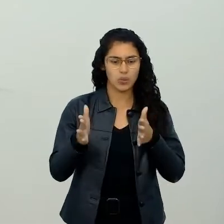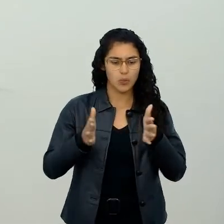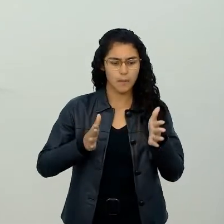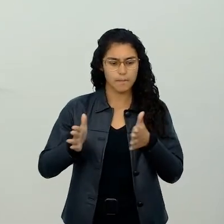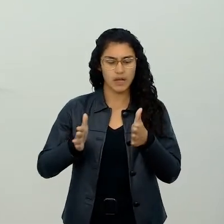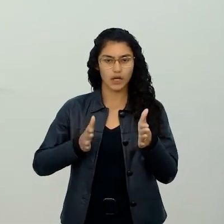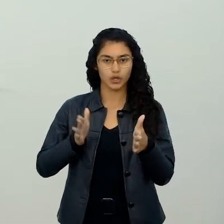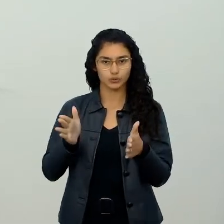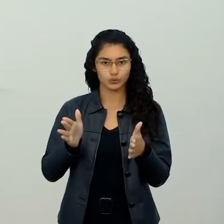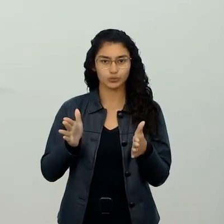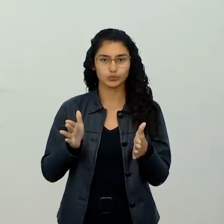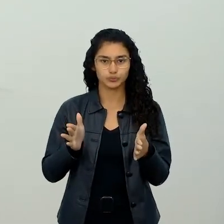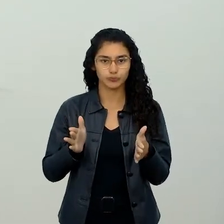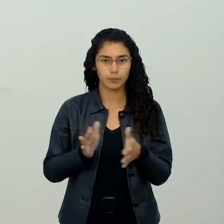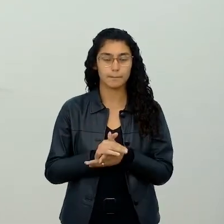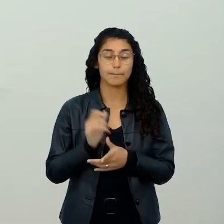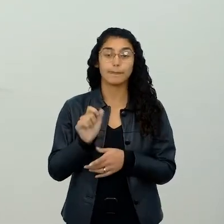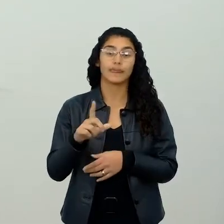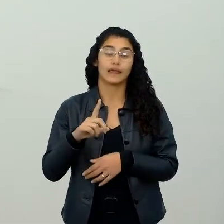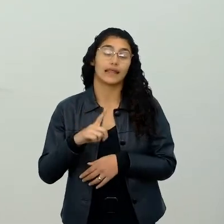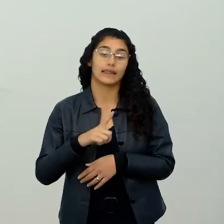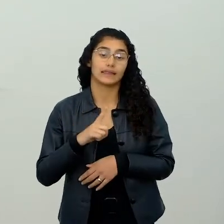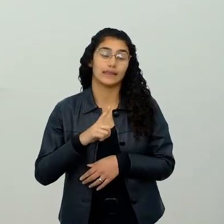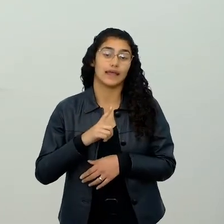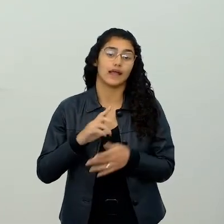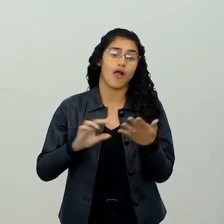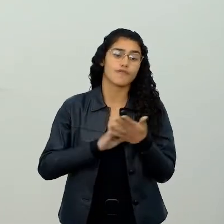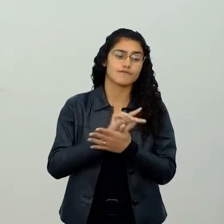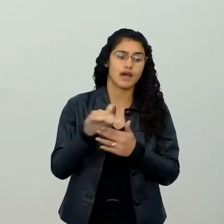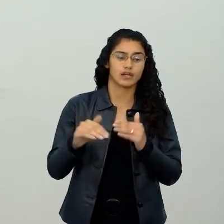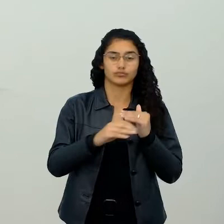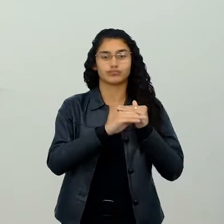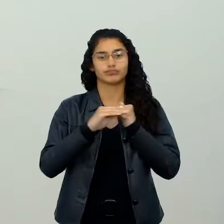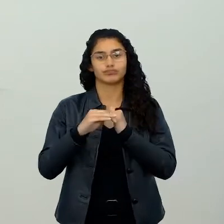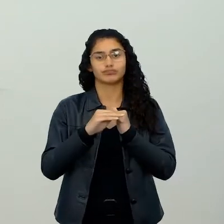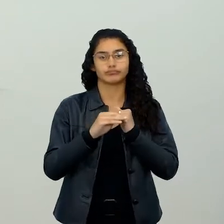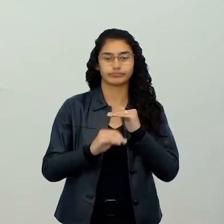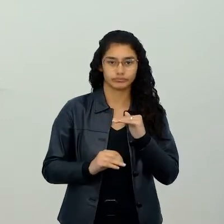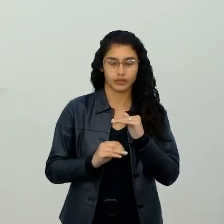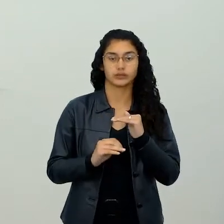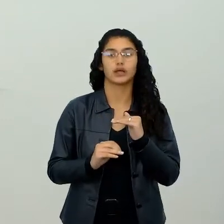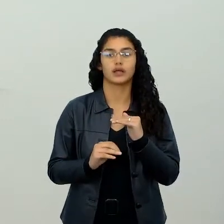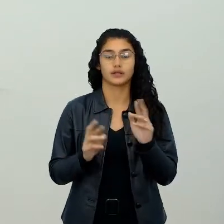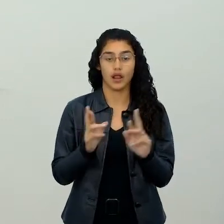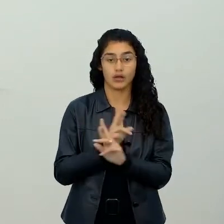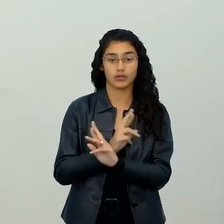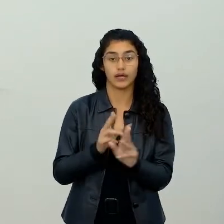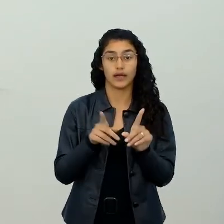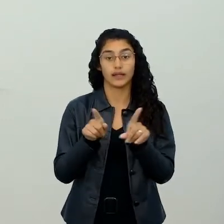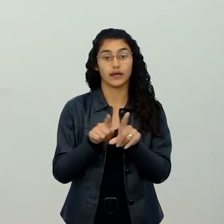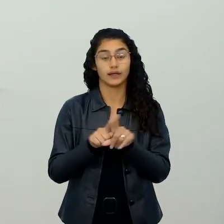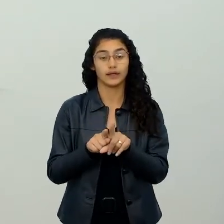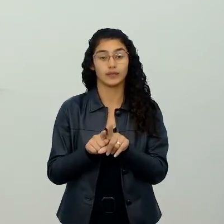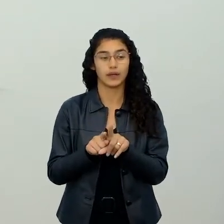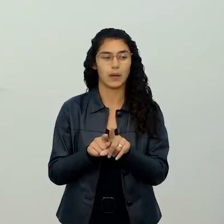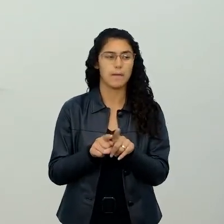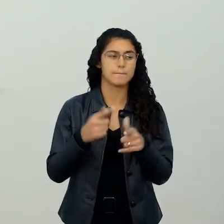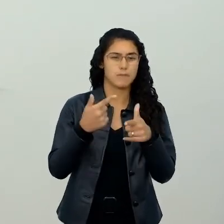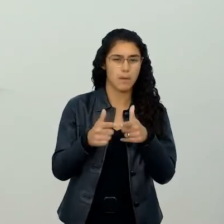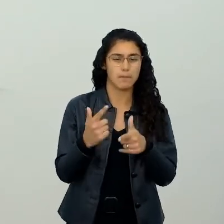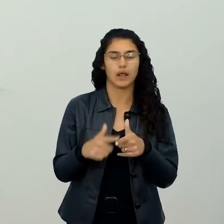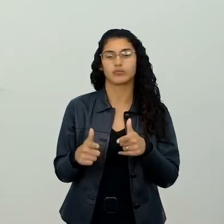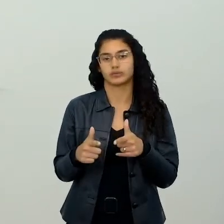também, em que existem profundas desigualdades e, portanto, profundas